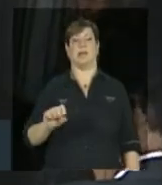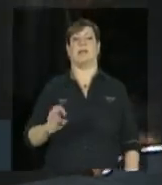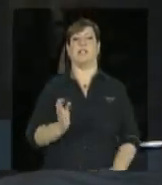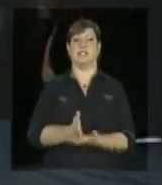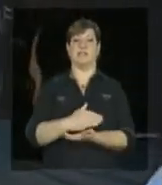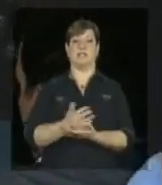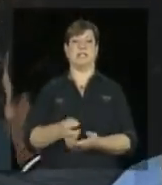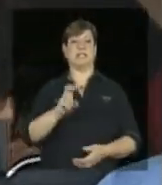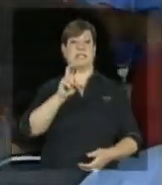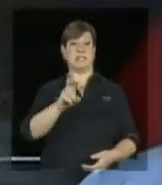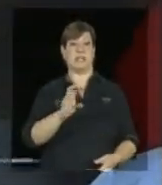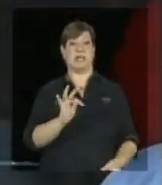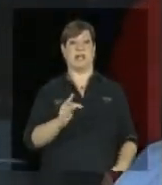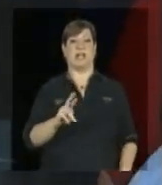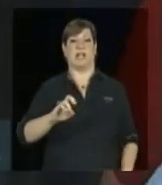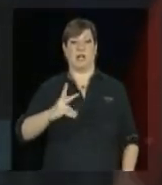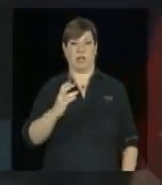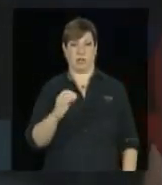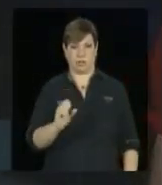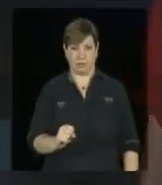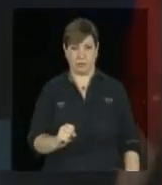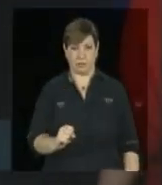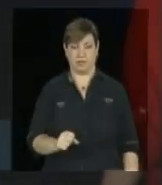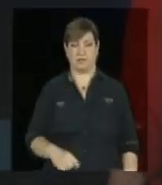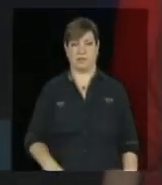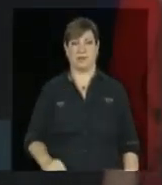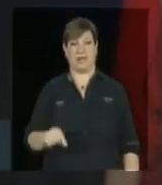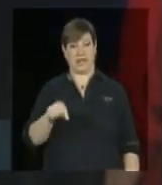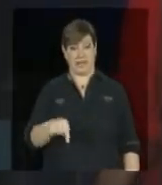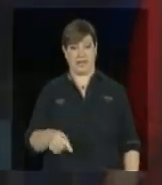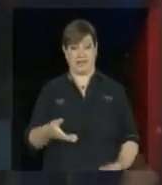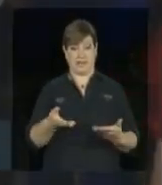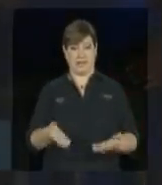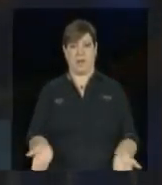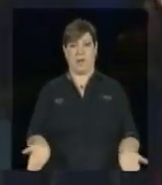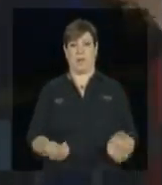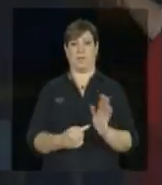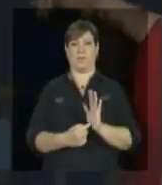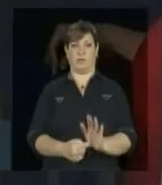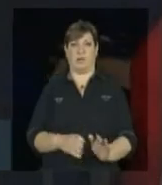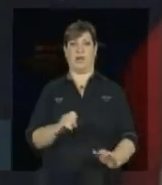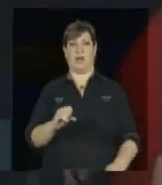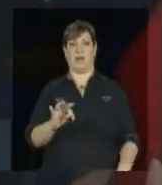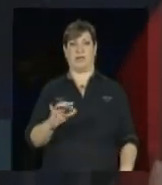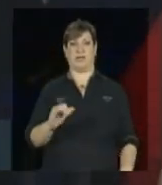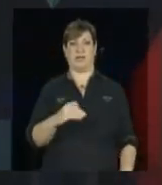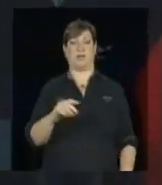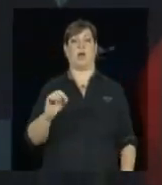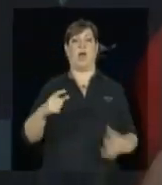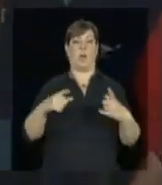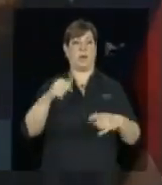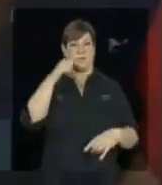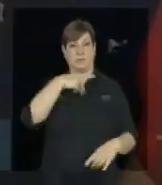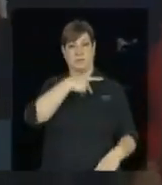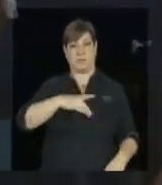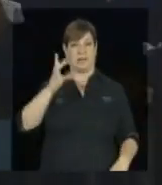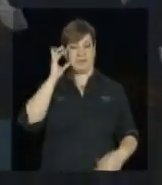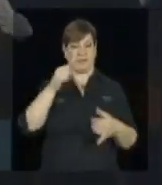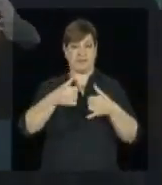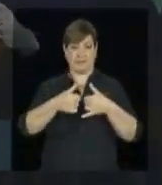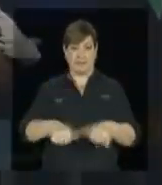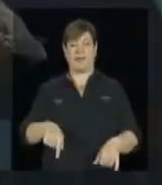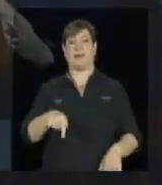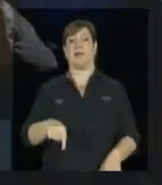em 5 trechos. Este daí, dessa estação de águas onde a presidenta se encontra, é onde